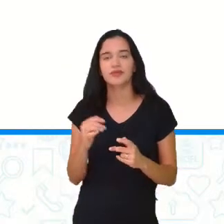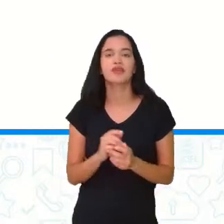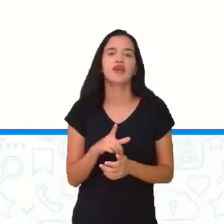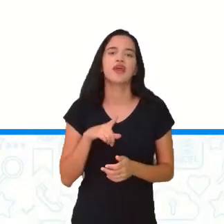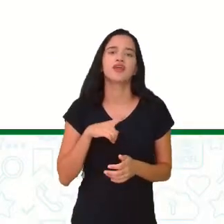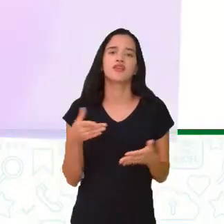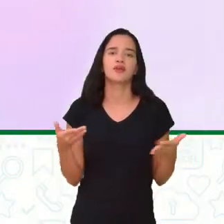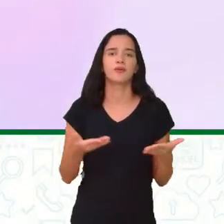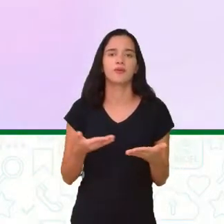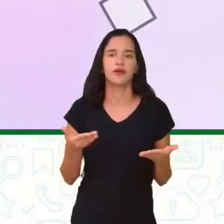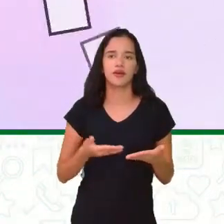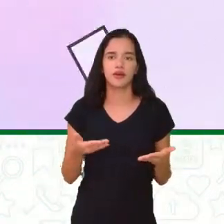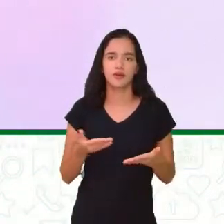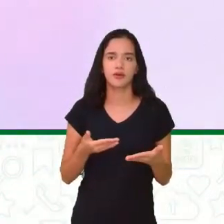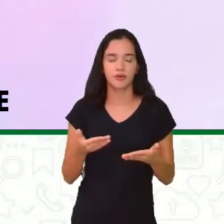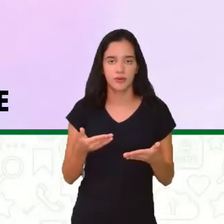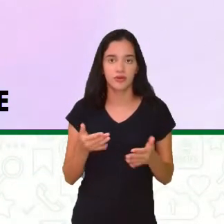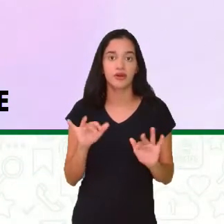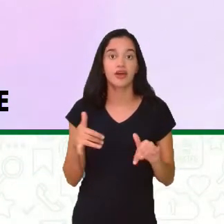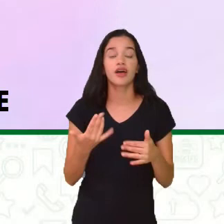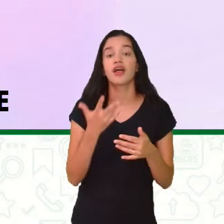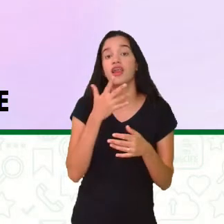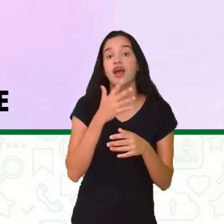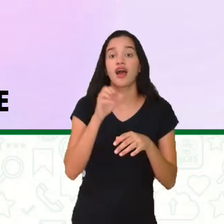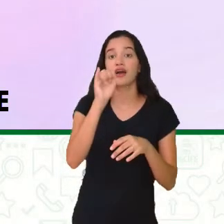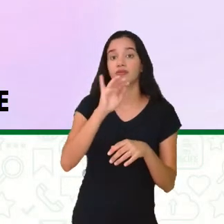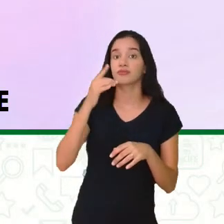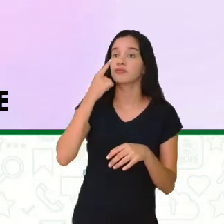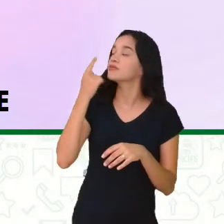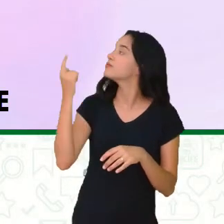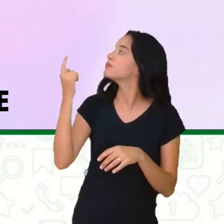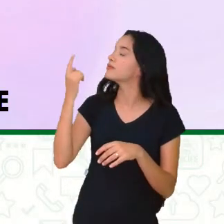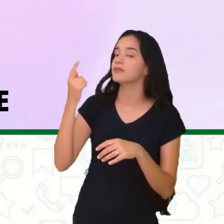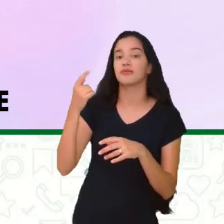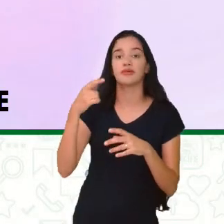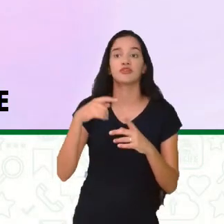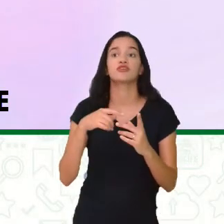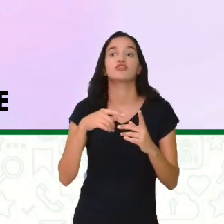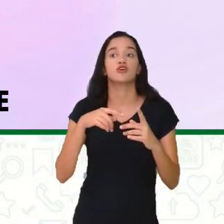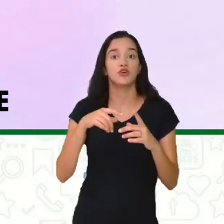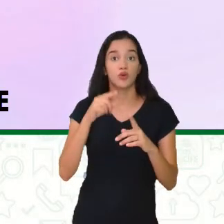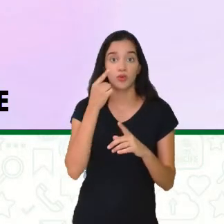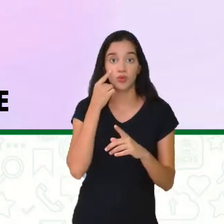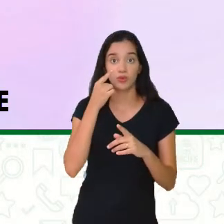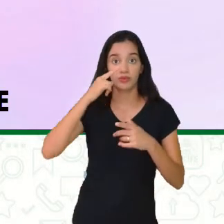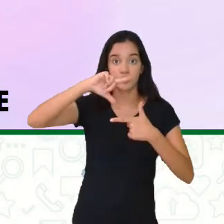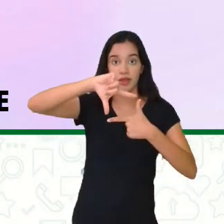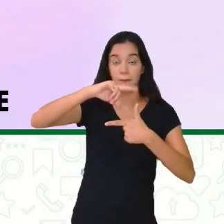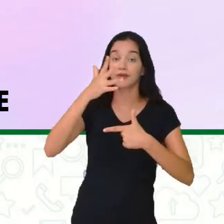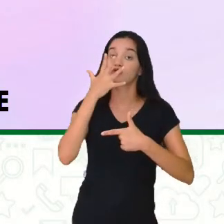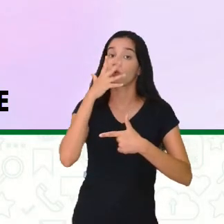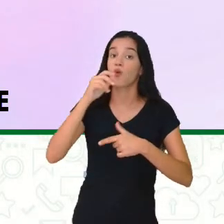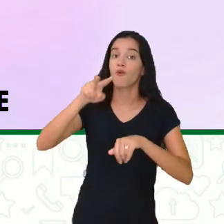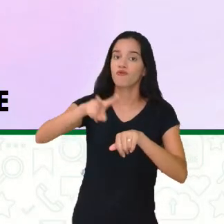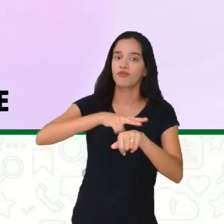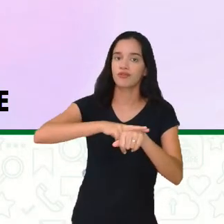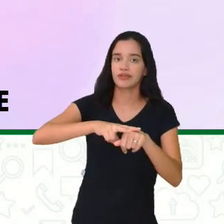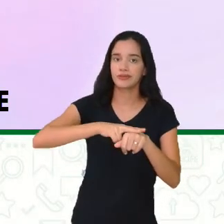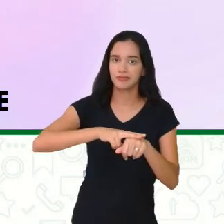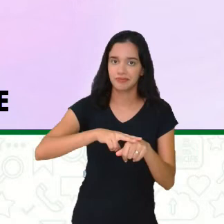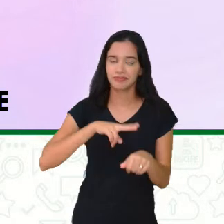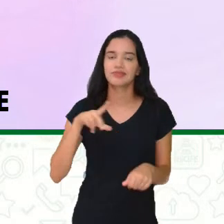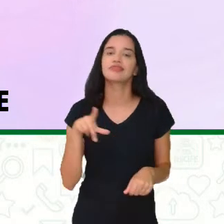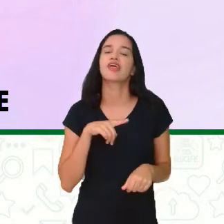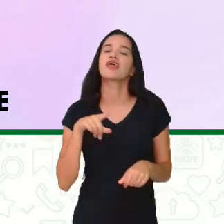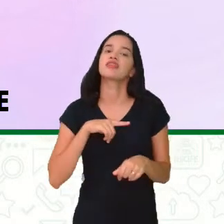Eu tenho a figura verde. Olha só. A figura verde, ela tem